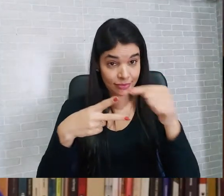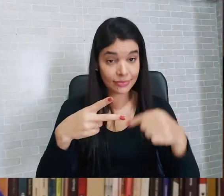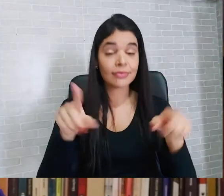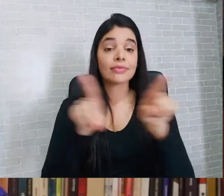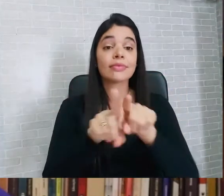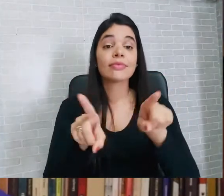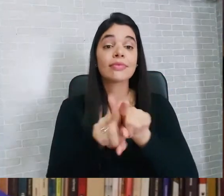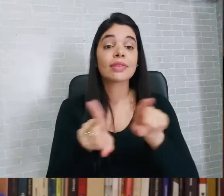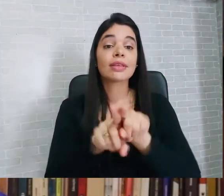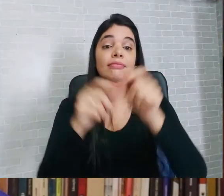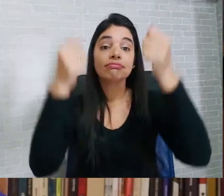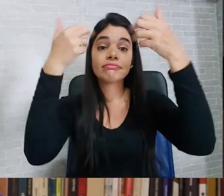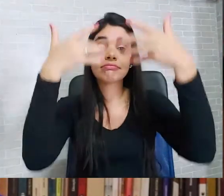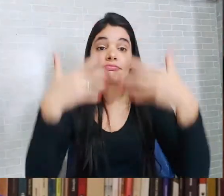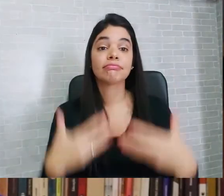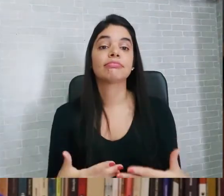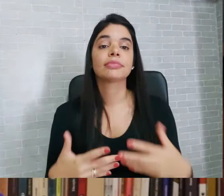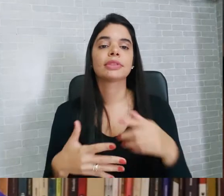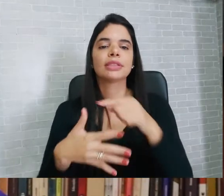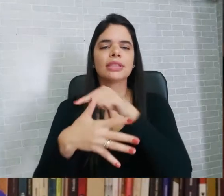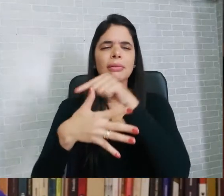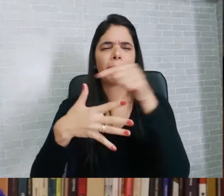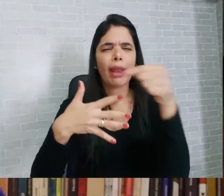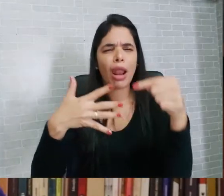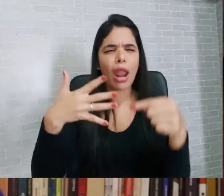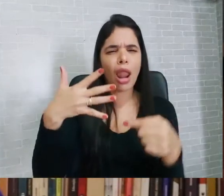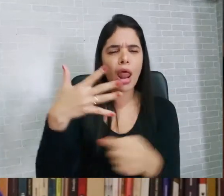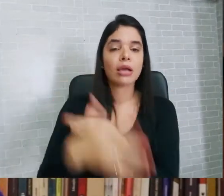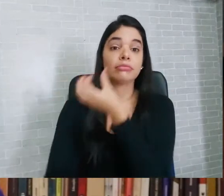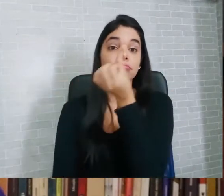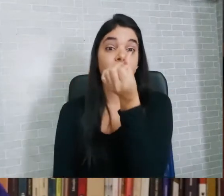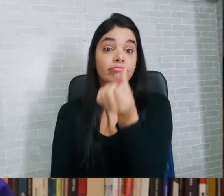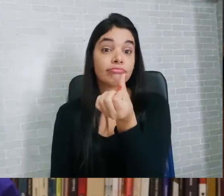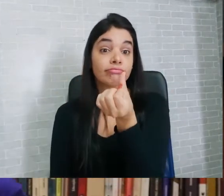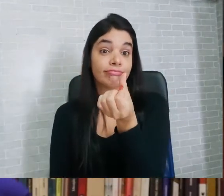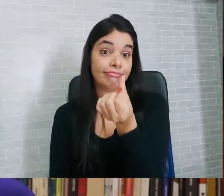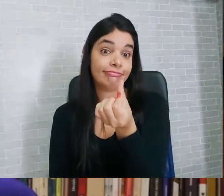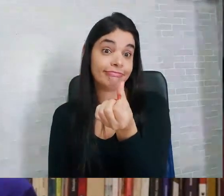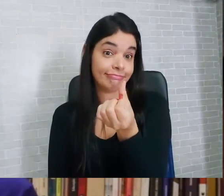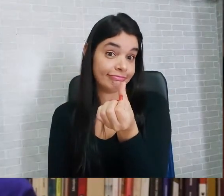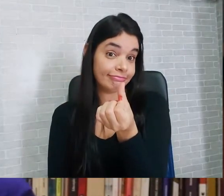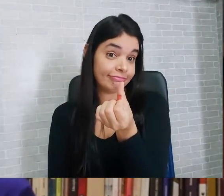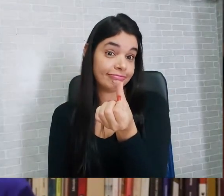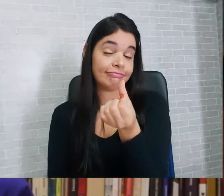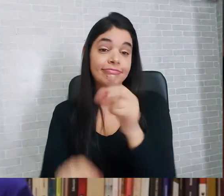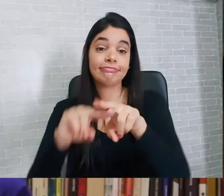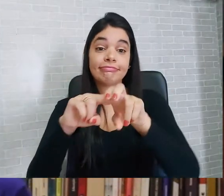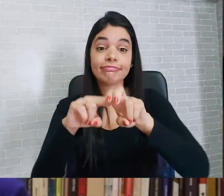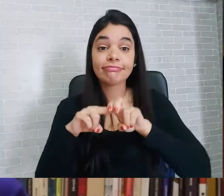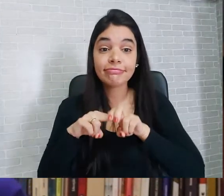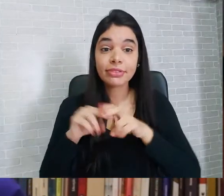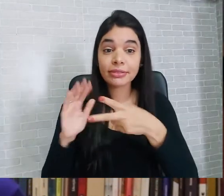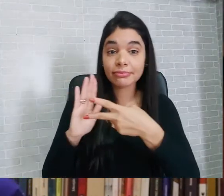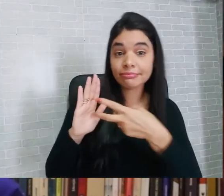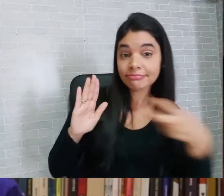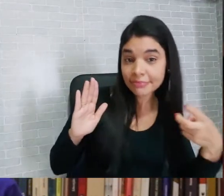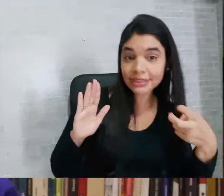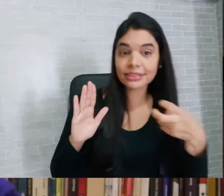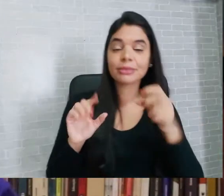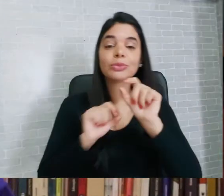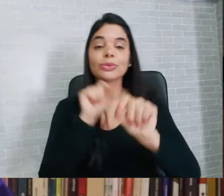colocar também, novamente, 6 razões para aquilo que nós podemos identificar